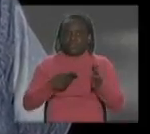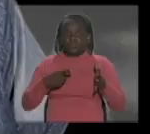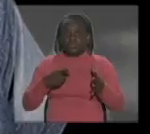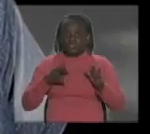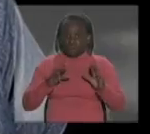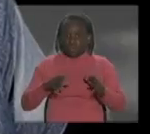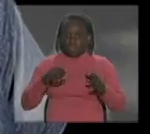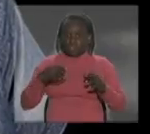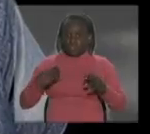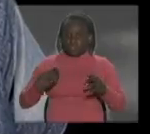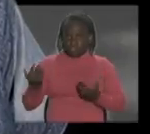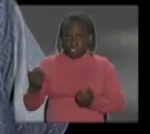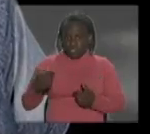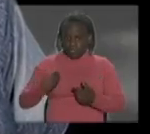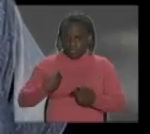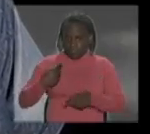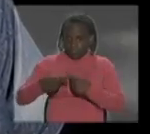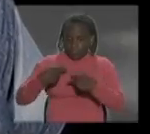nessa geração que a gente vê